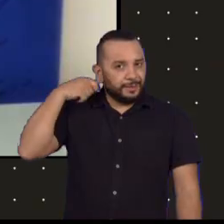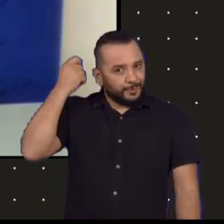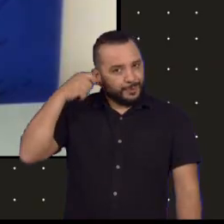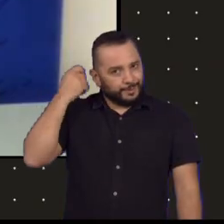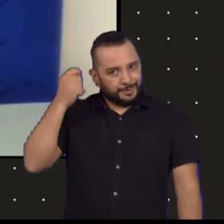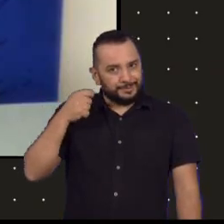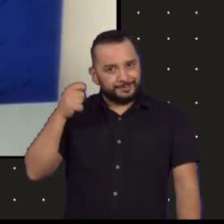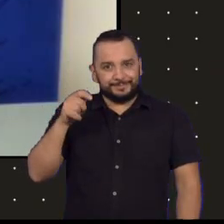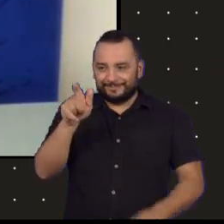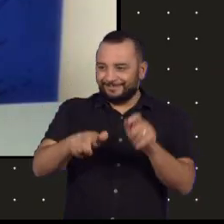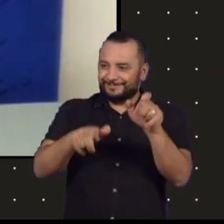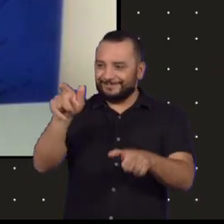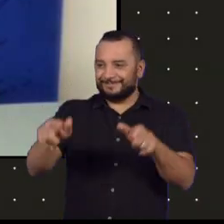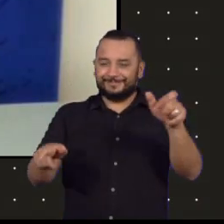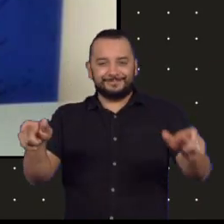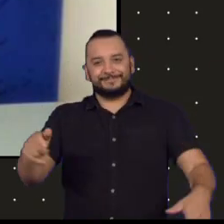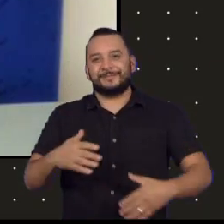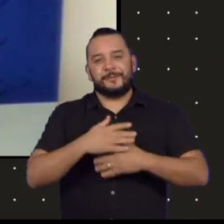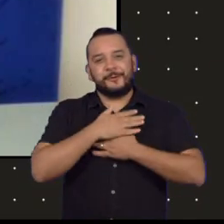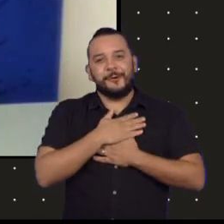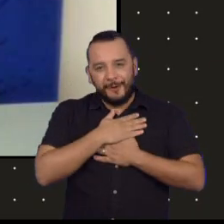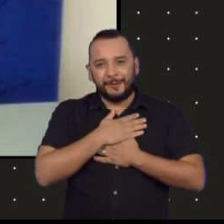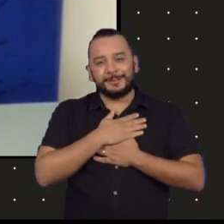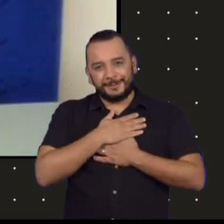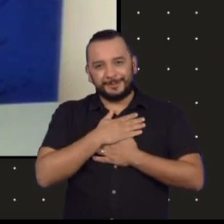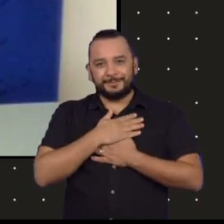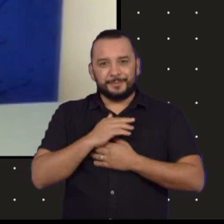eu gosto dessa gente. Essa gente é que